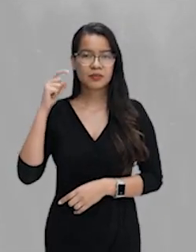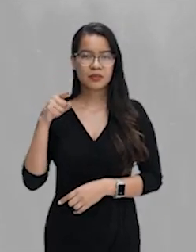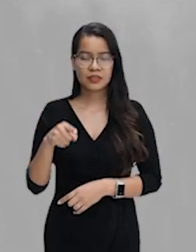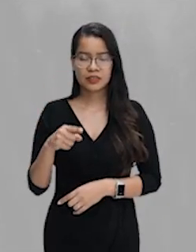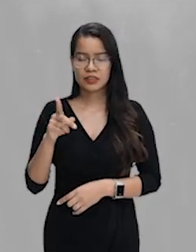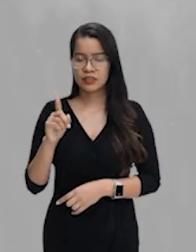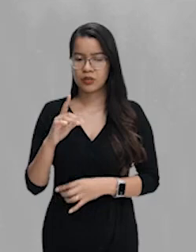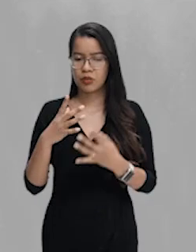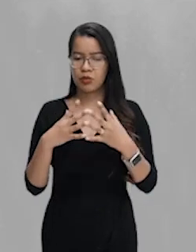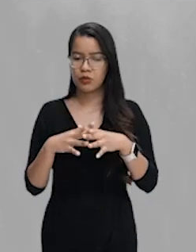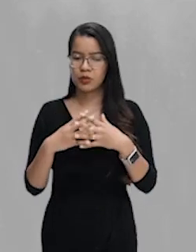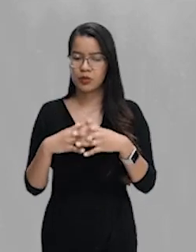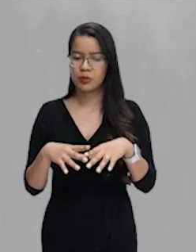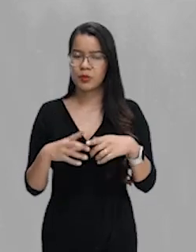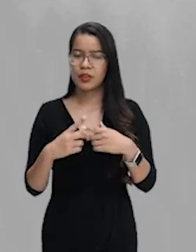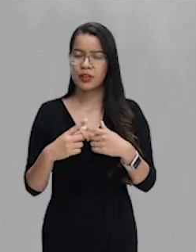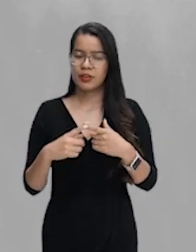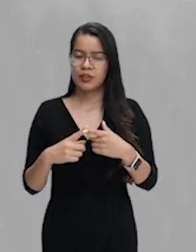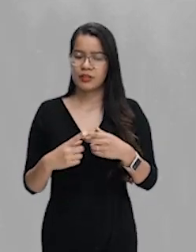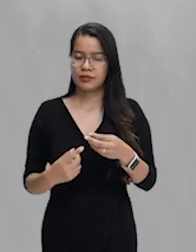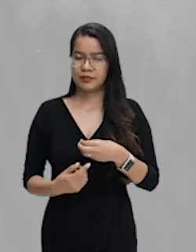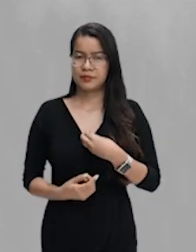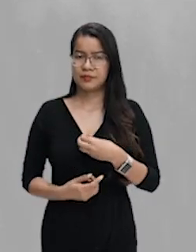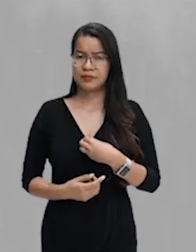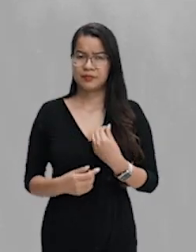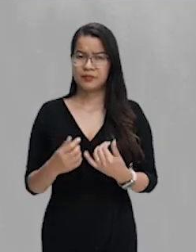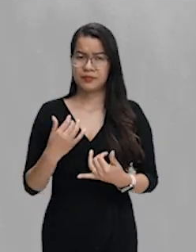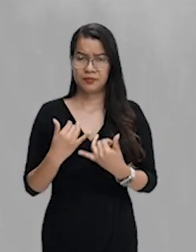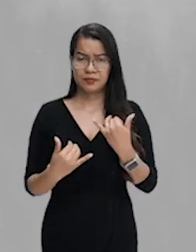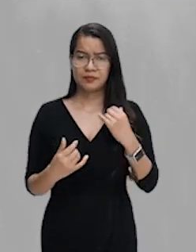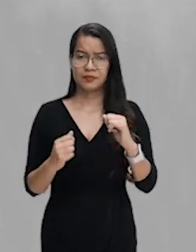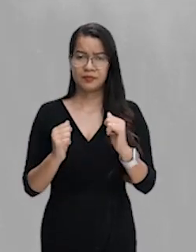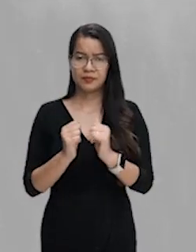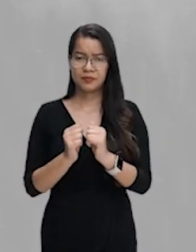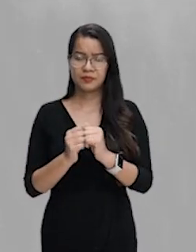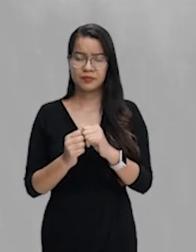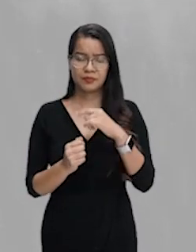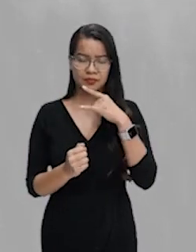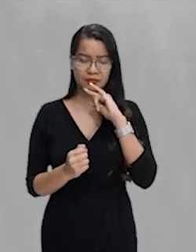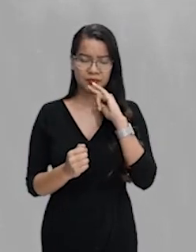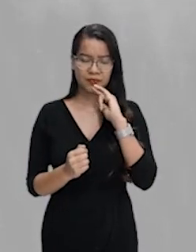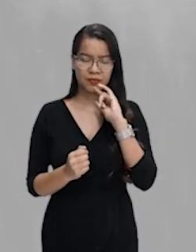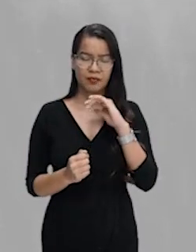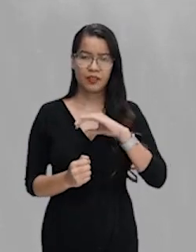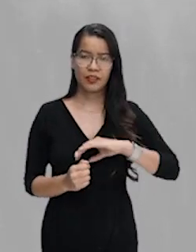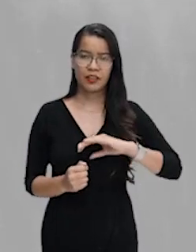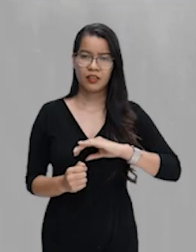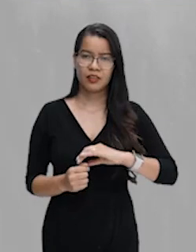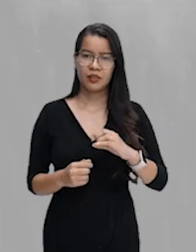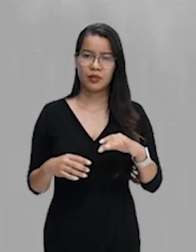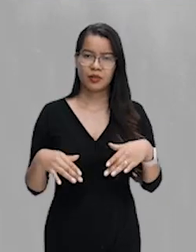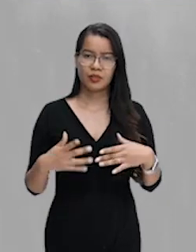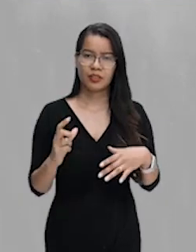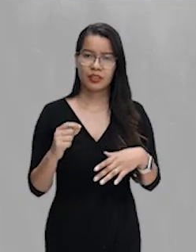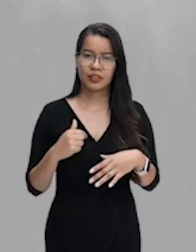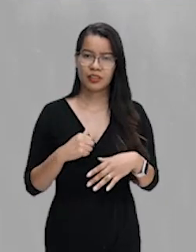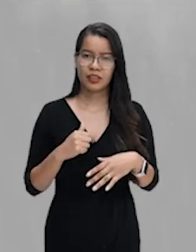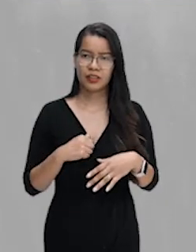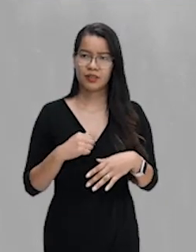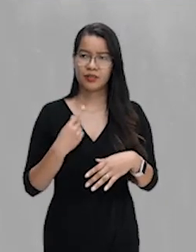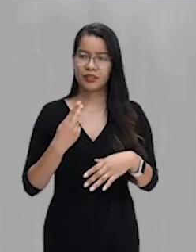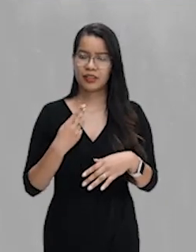para vocês não confundirem, porque bebido parece muito com bebido em português. Tá? Tanto é que na hora que eu estava falando, eu dei